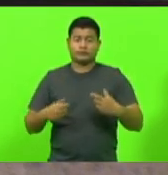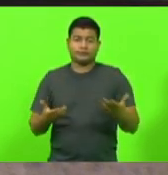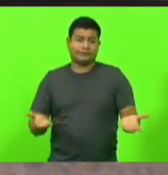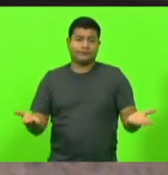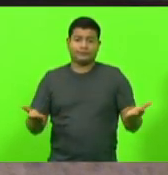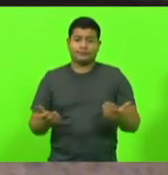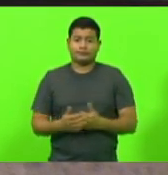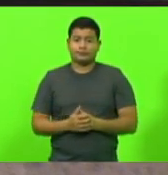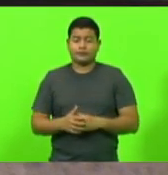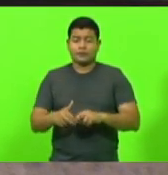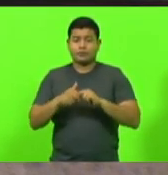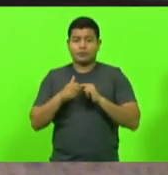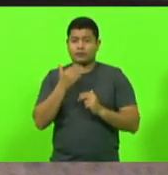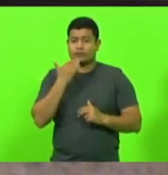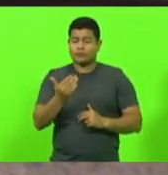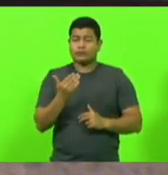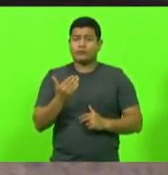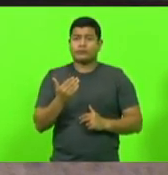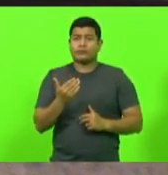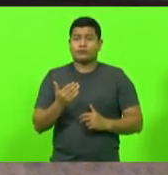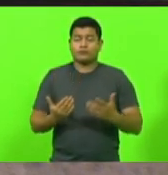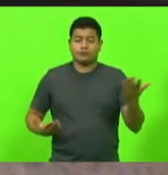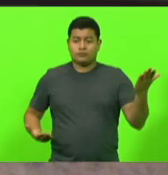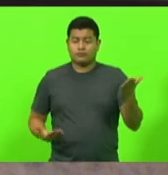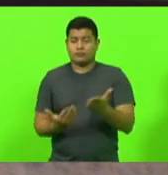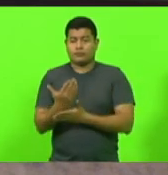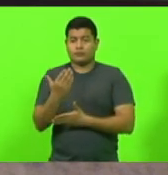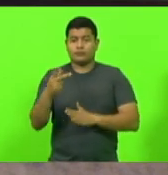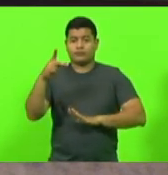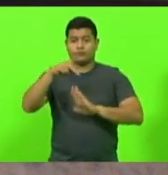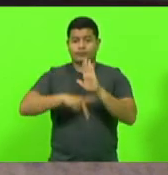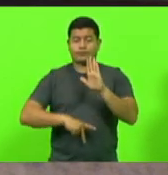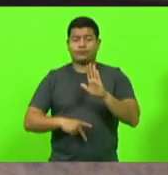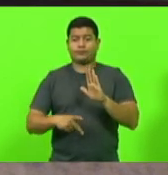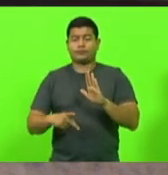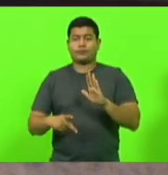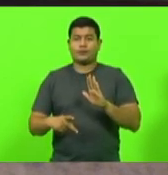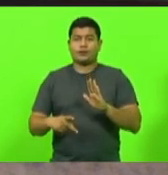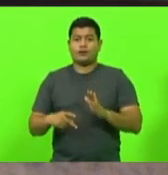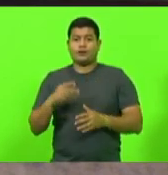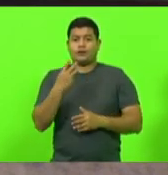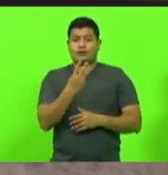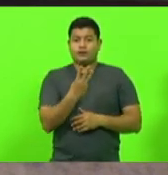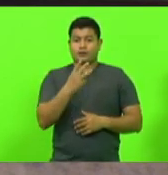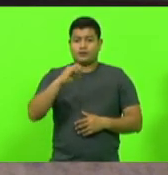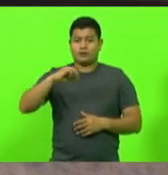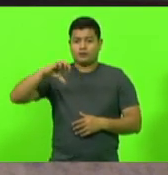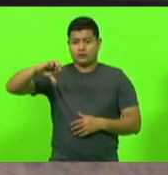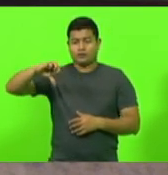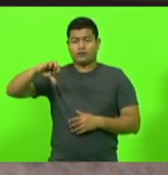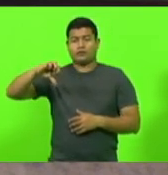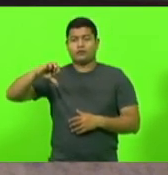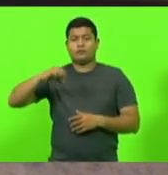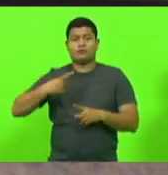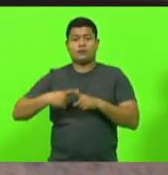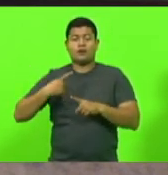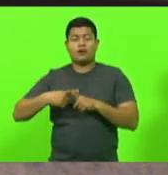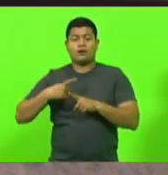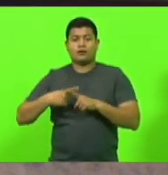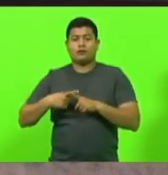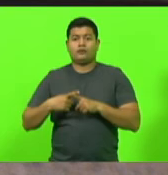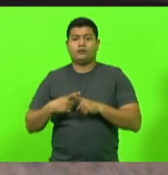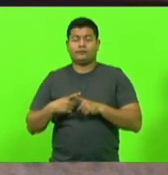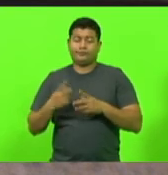deputados, eu peço a aprovação desse projeto, projeto de lei 309, porque, efetivamente,